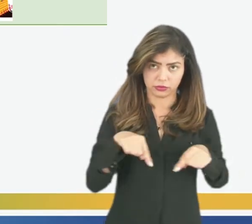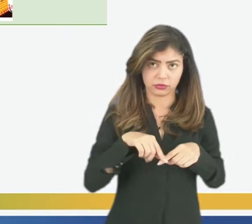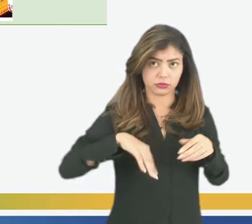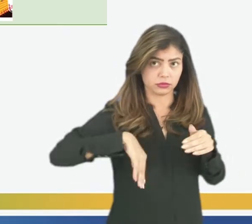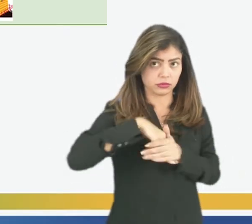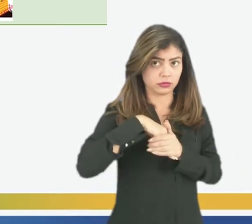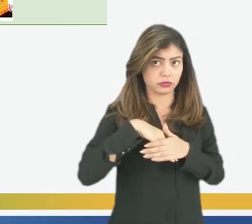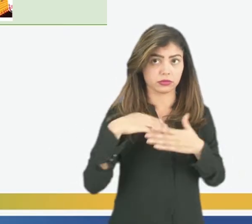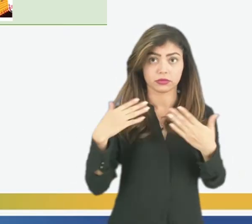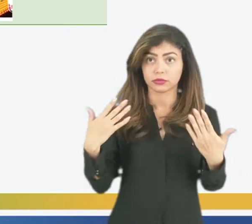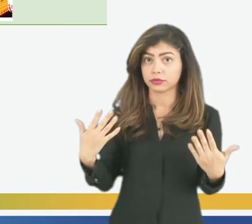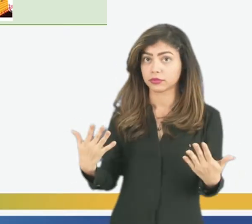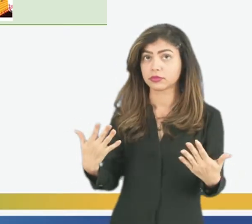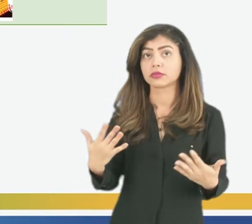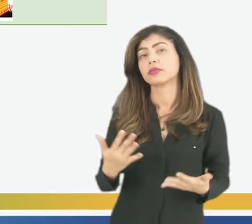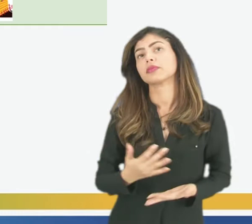futebol.